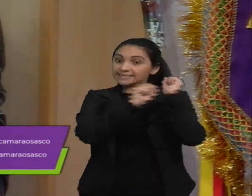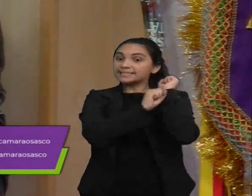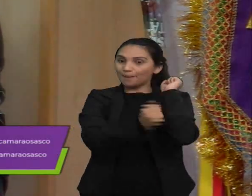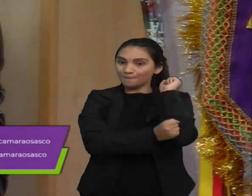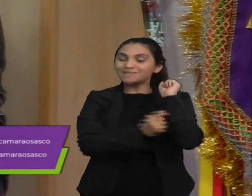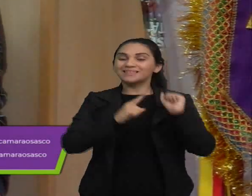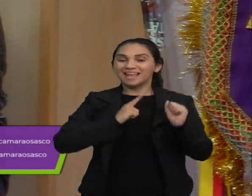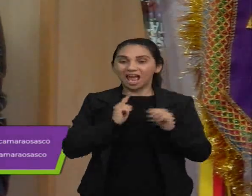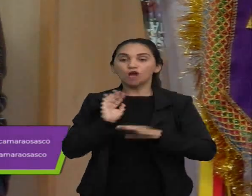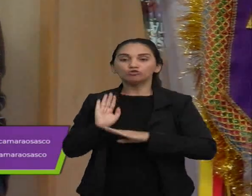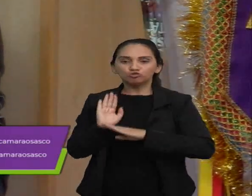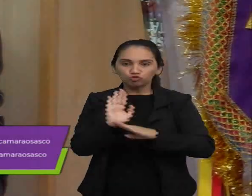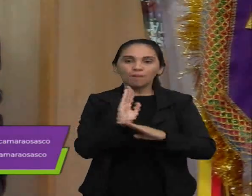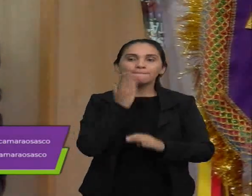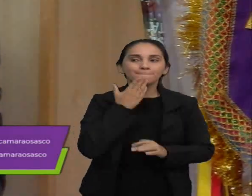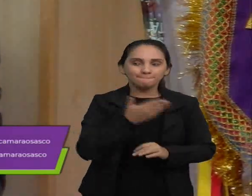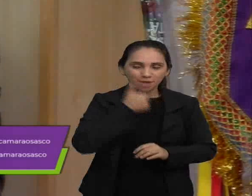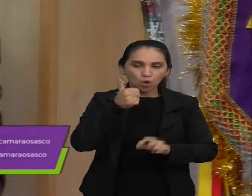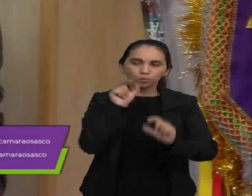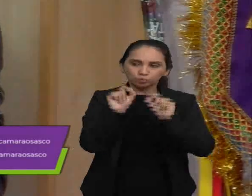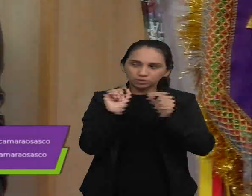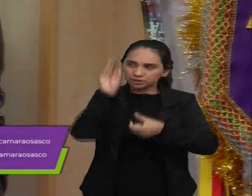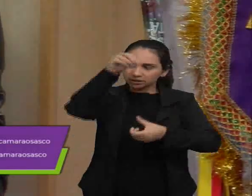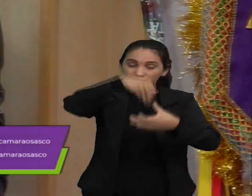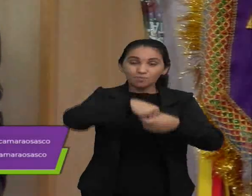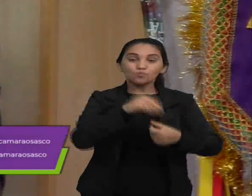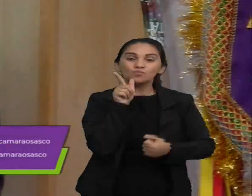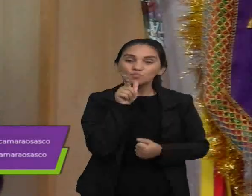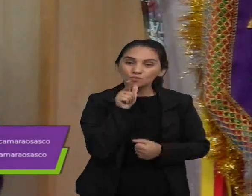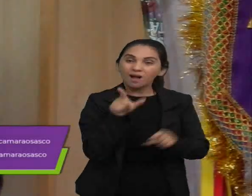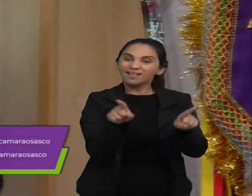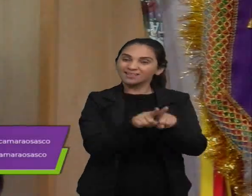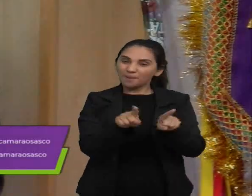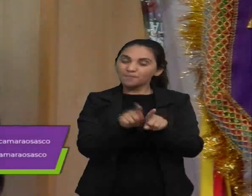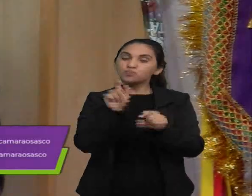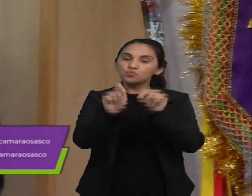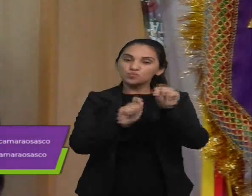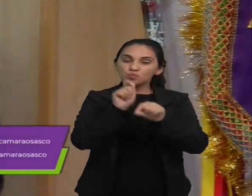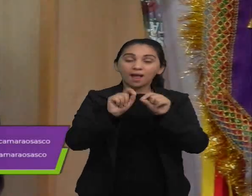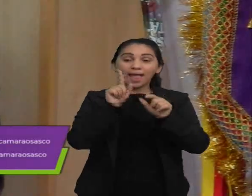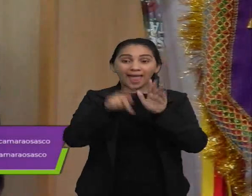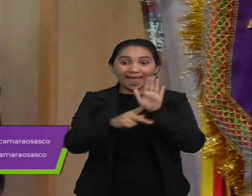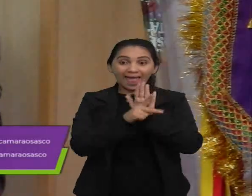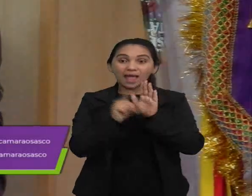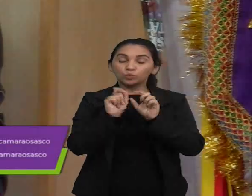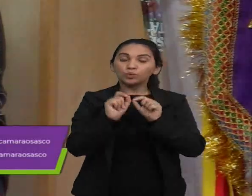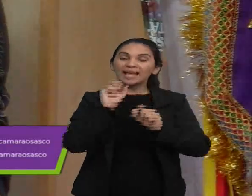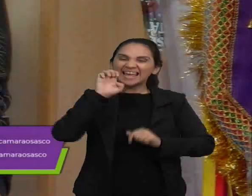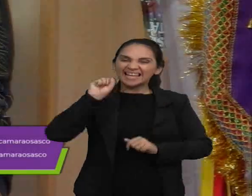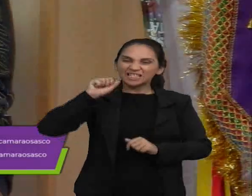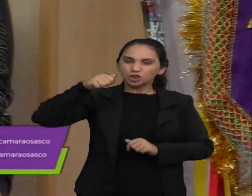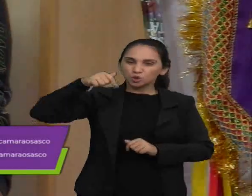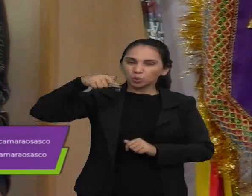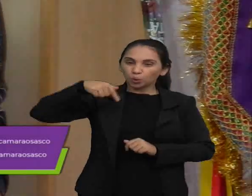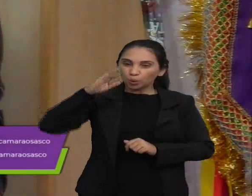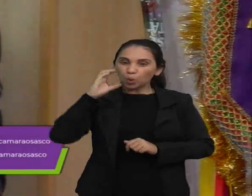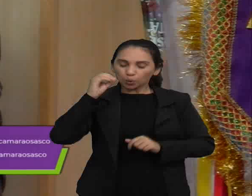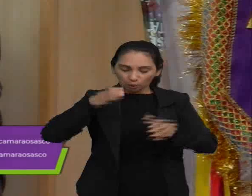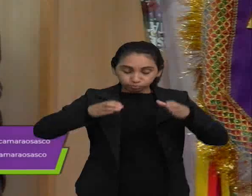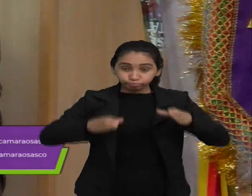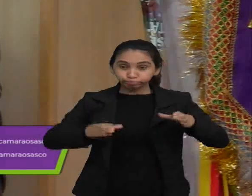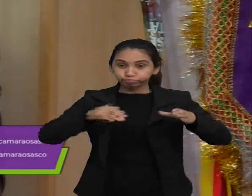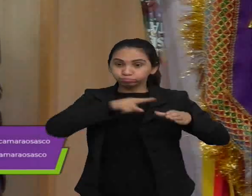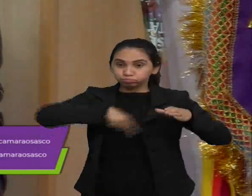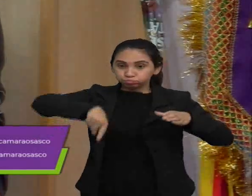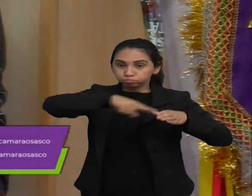nessa questão de melhorar o abastecimento, e o principal déficit da cidade, que é a questão da coleta de esgoto, que isso é um pouco mais complicado,